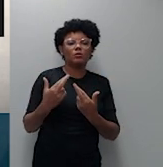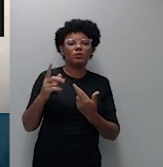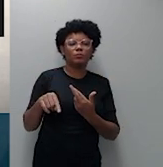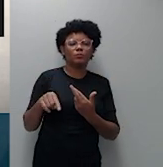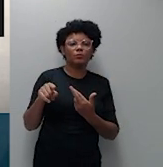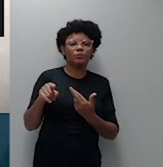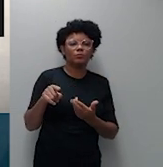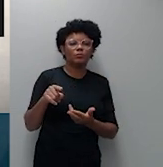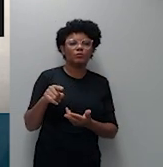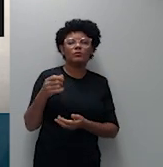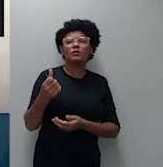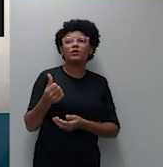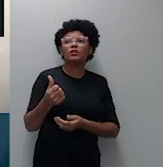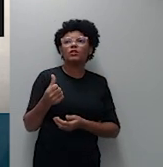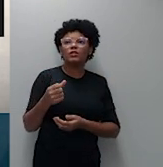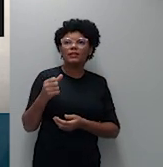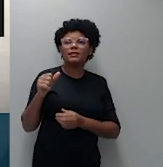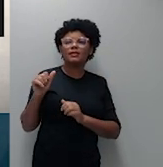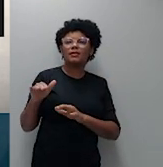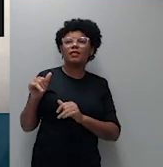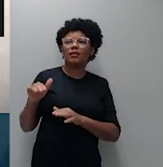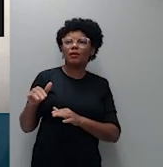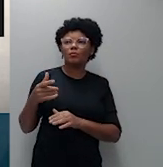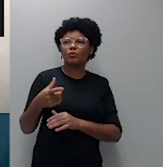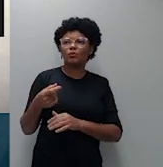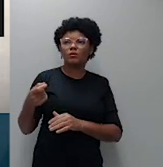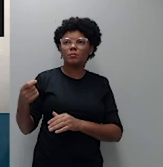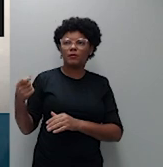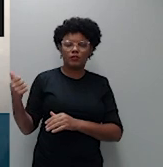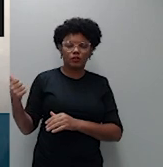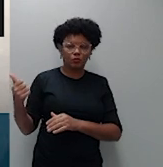16 de setembro de 2021